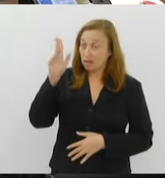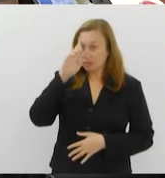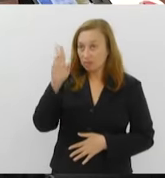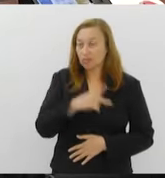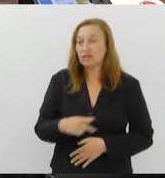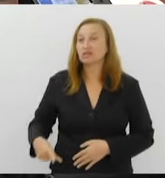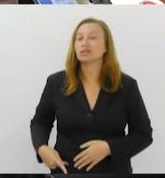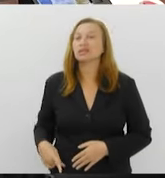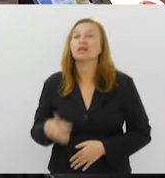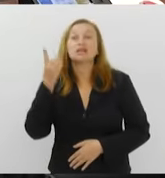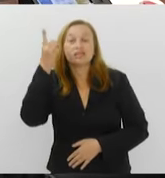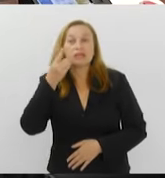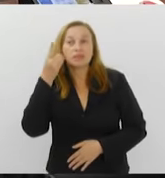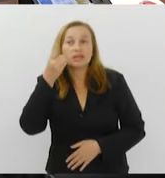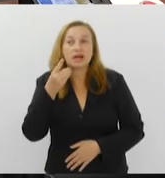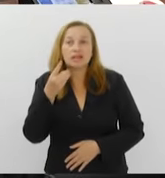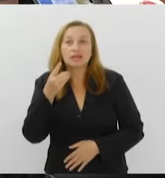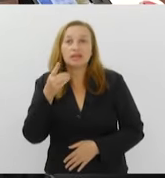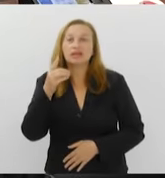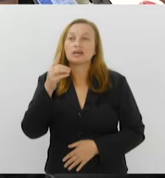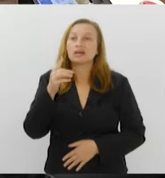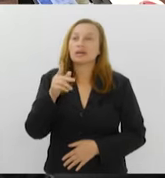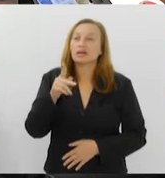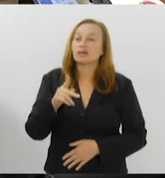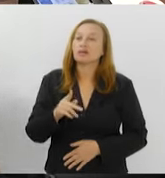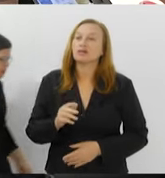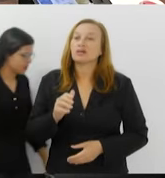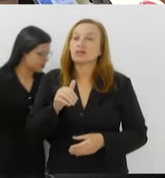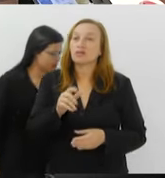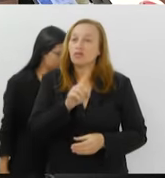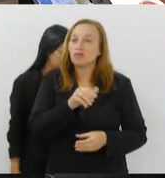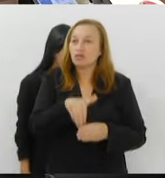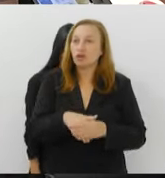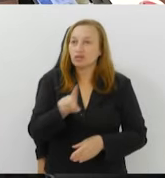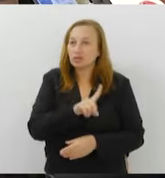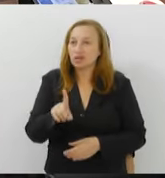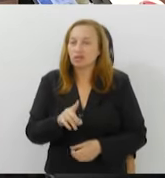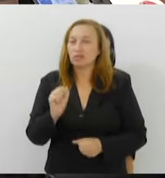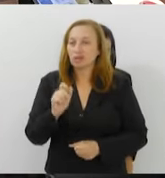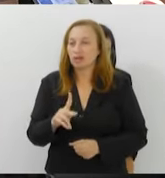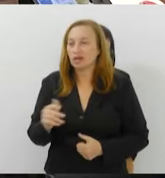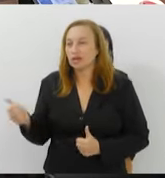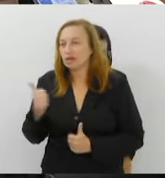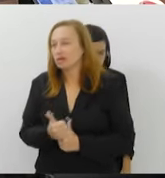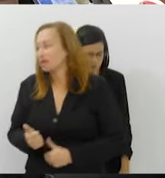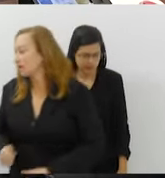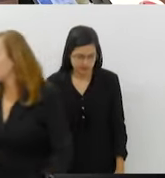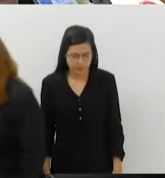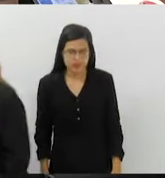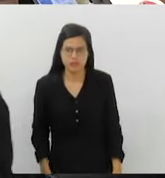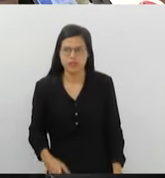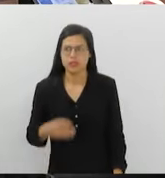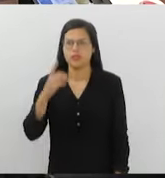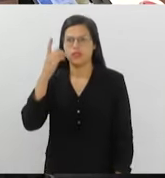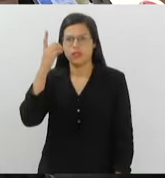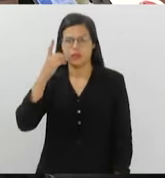Deputada Franciane, Alberto falou aqui. Logo. Oi, presidente, eu voto não, tá? Ok, muito obrigado. Deputado Márcio